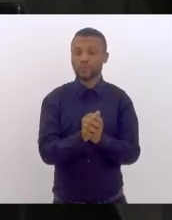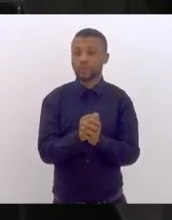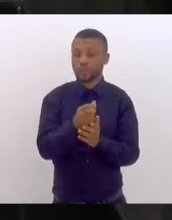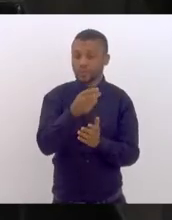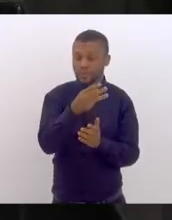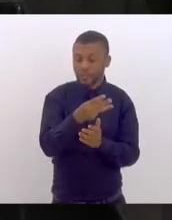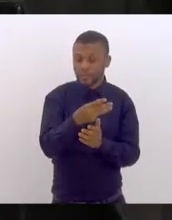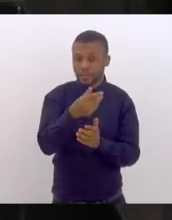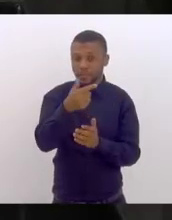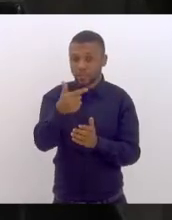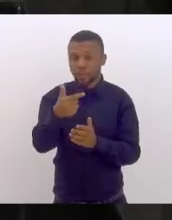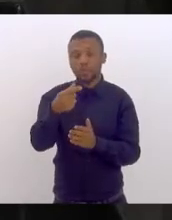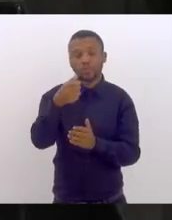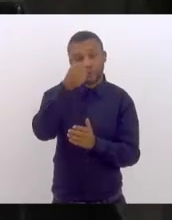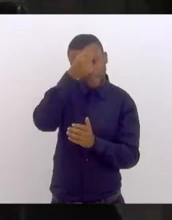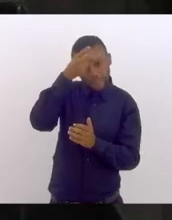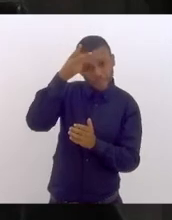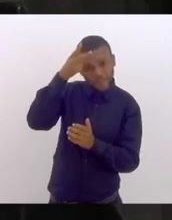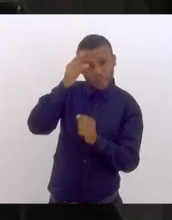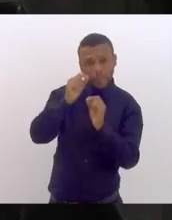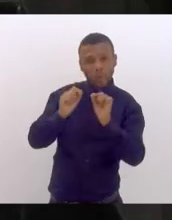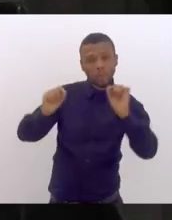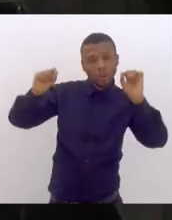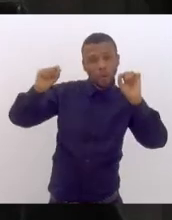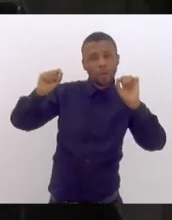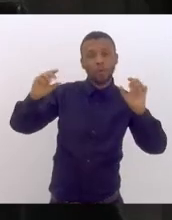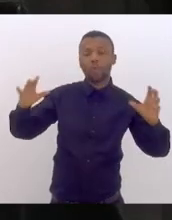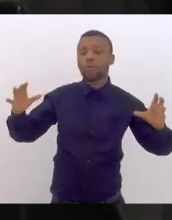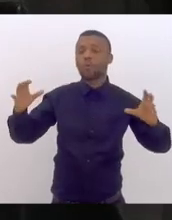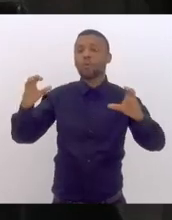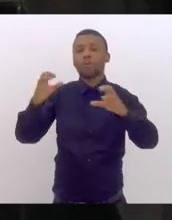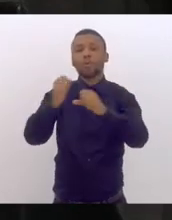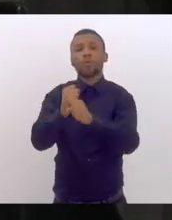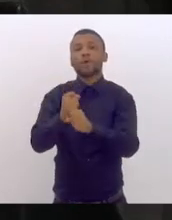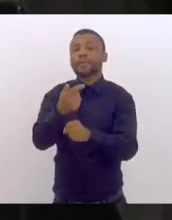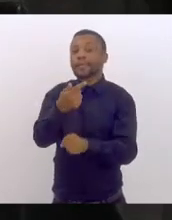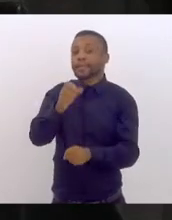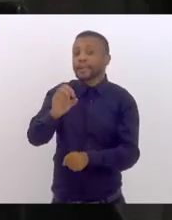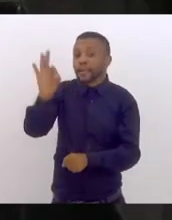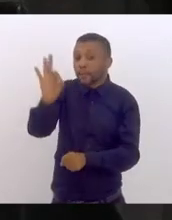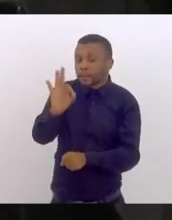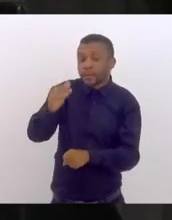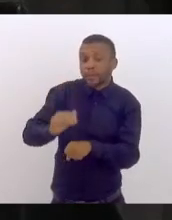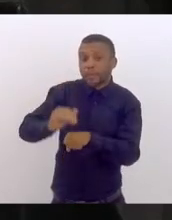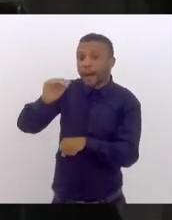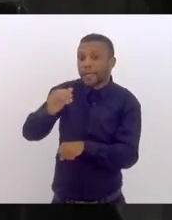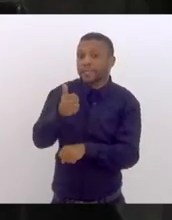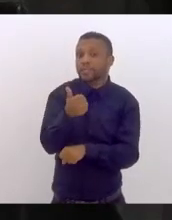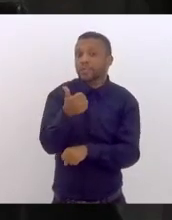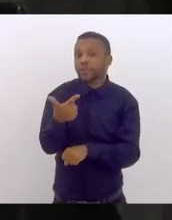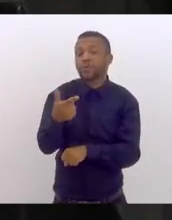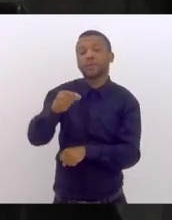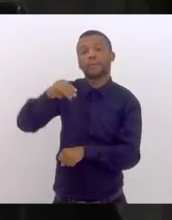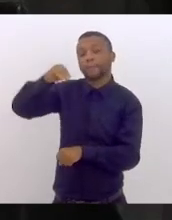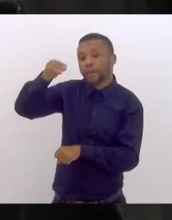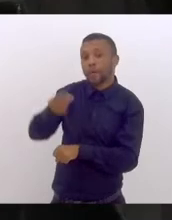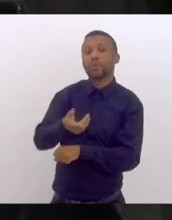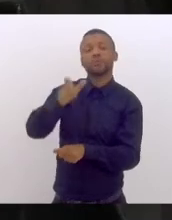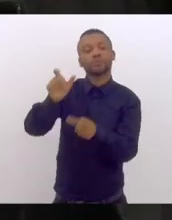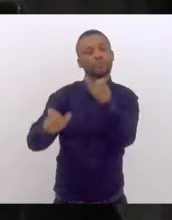vivem mais de setenta por cento da população de todo o estado antes não falam de mais de 12 milhões de pessoas